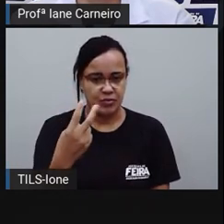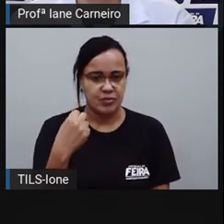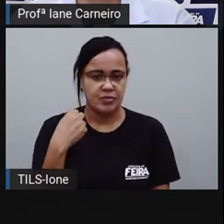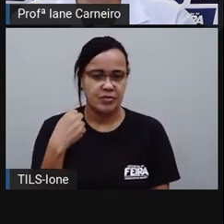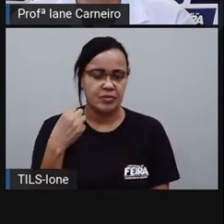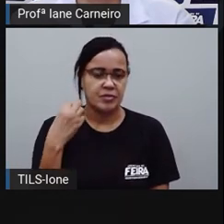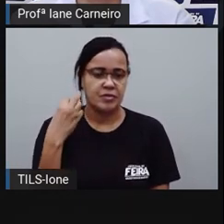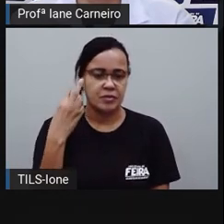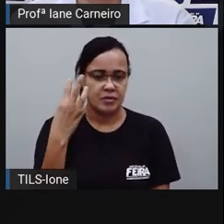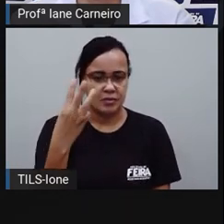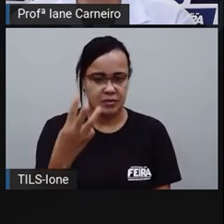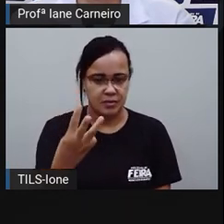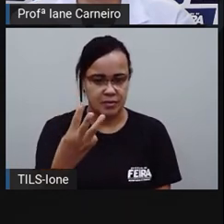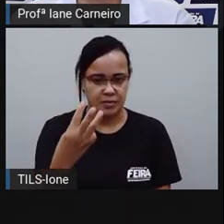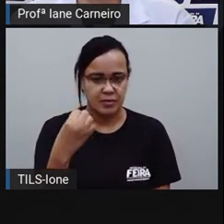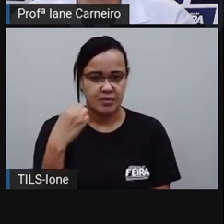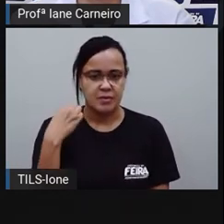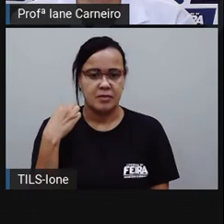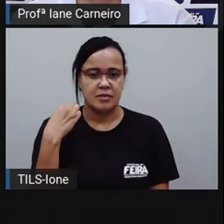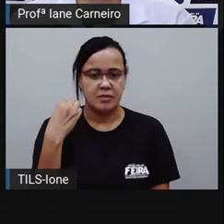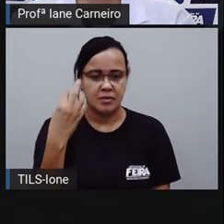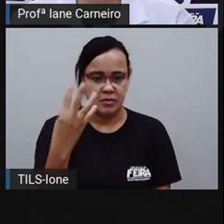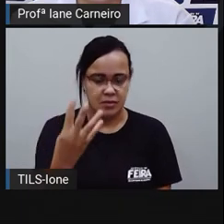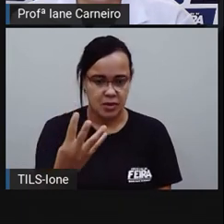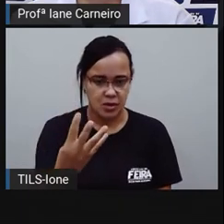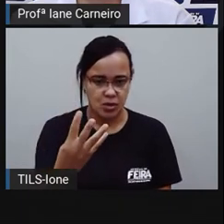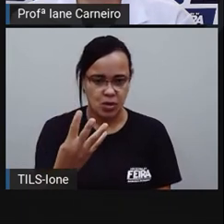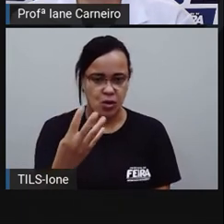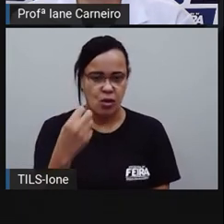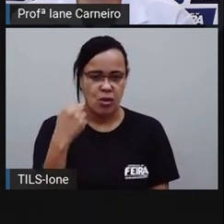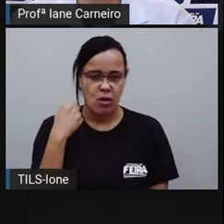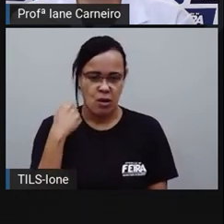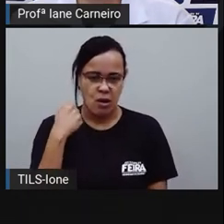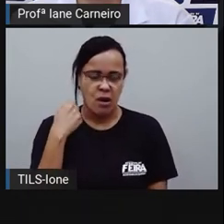2, 3, 4,